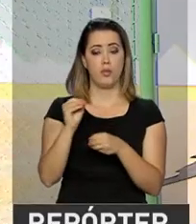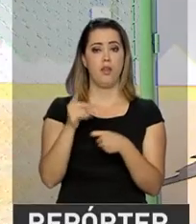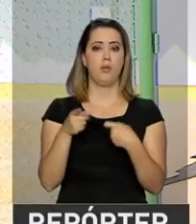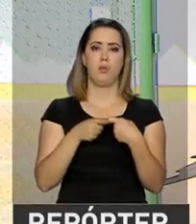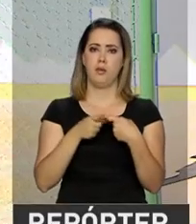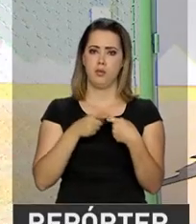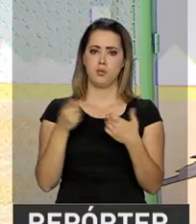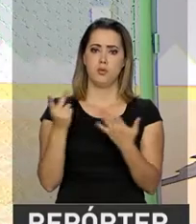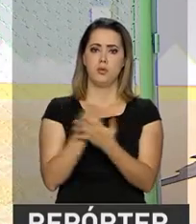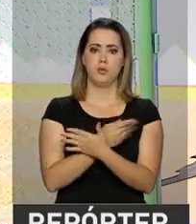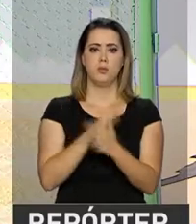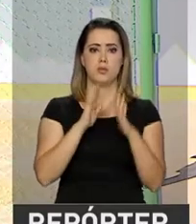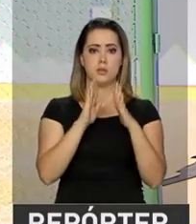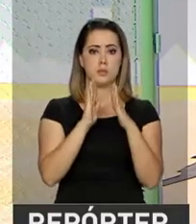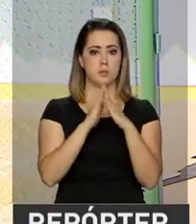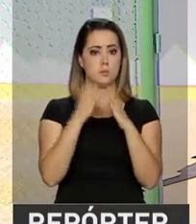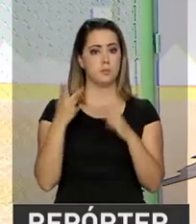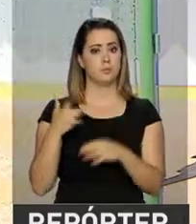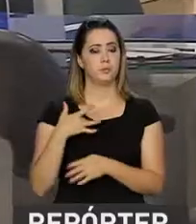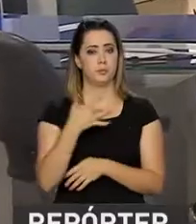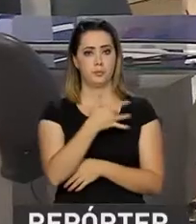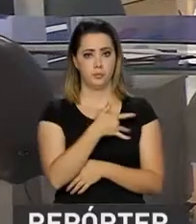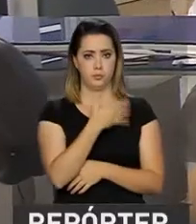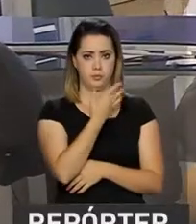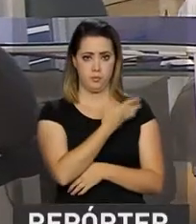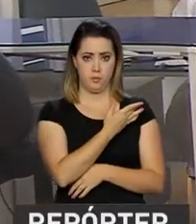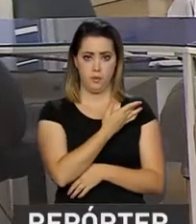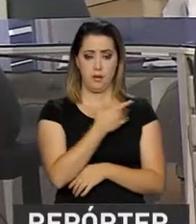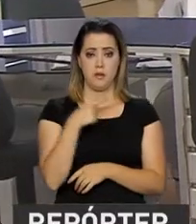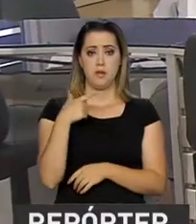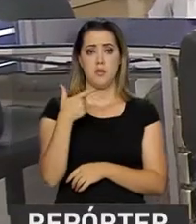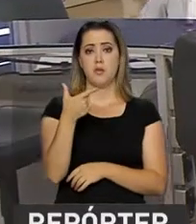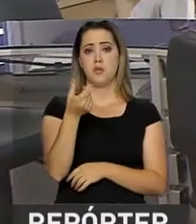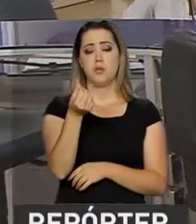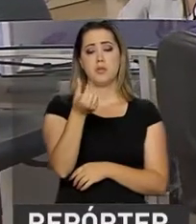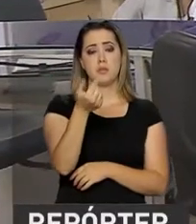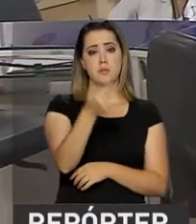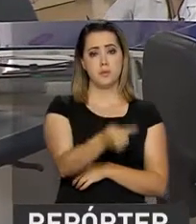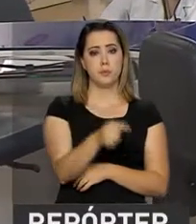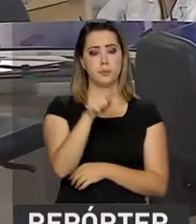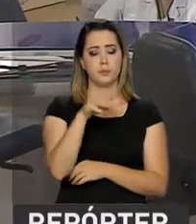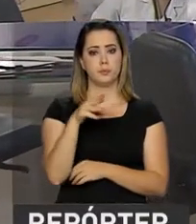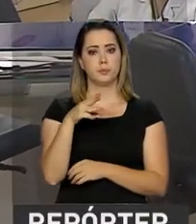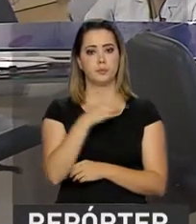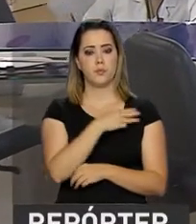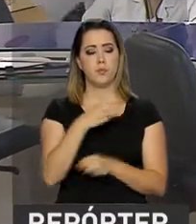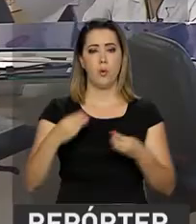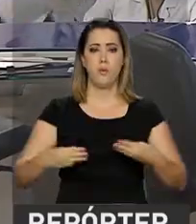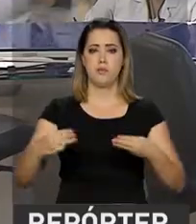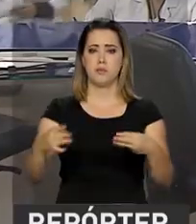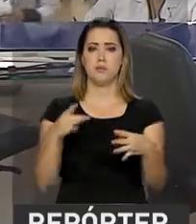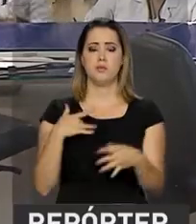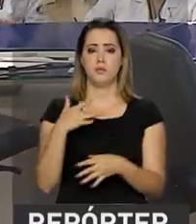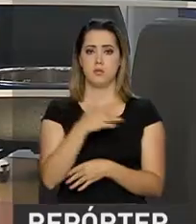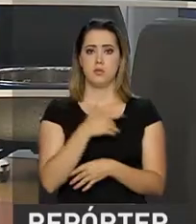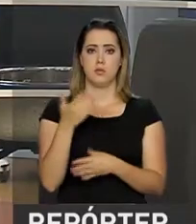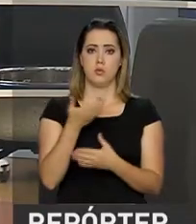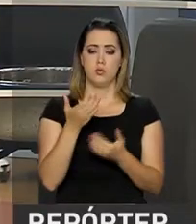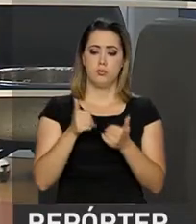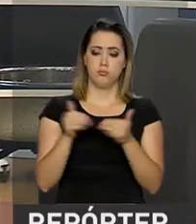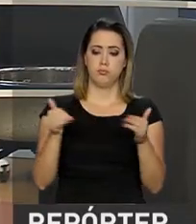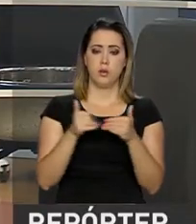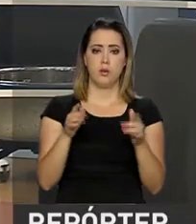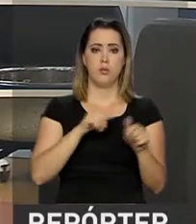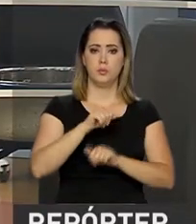unidades básicas de saúde em todo o país e em 2017 o ministério da saúde quer ampliar esses serviços a